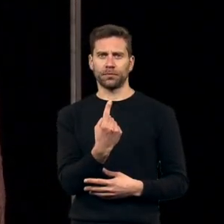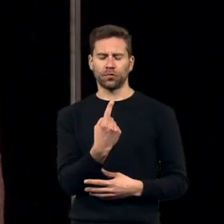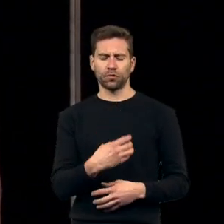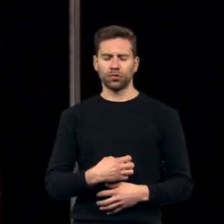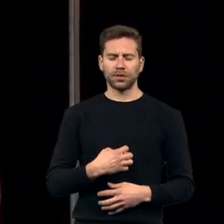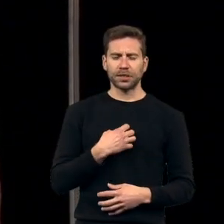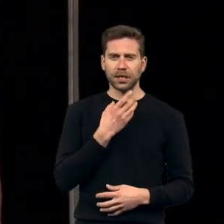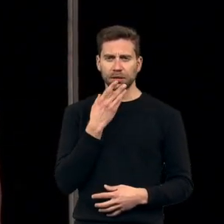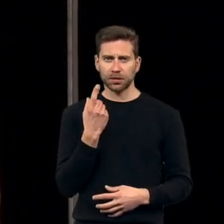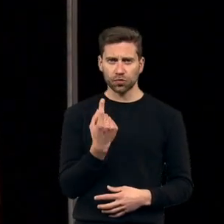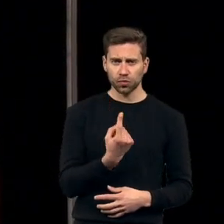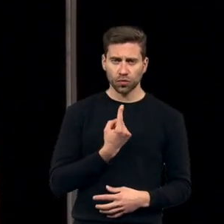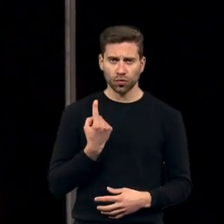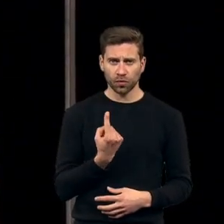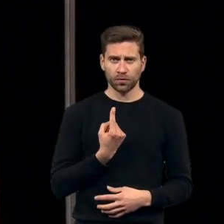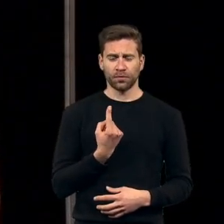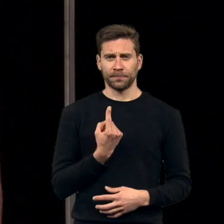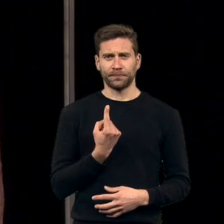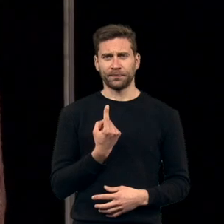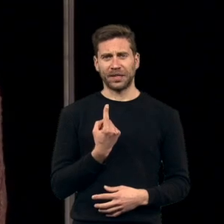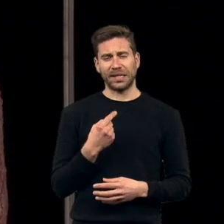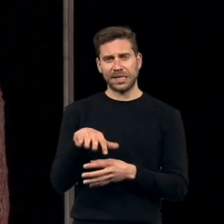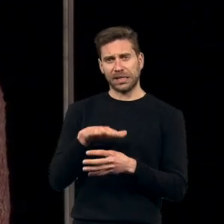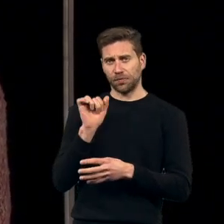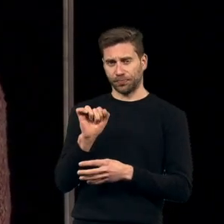solidão que, no caso dele,